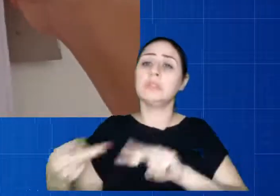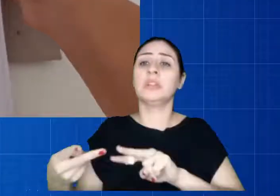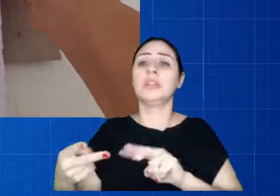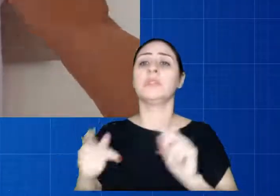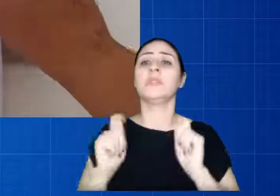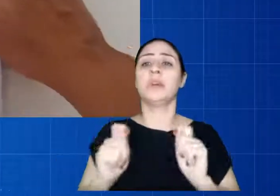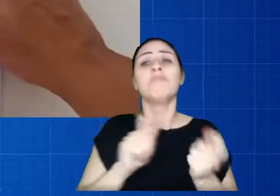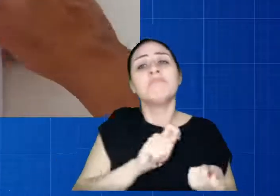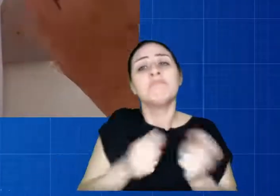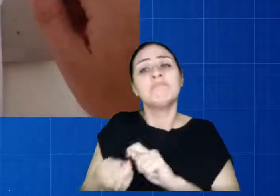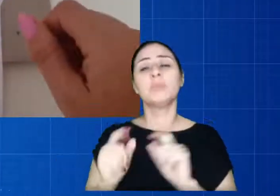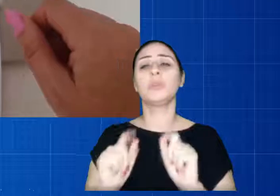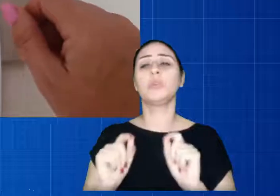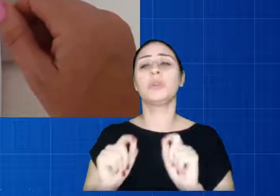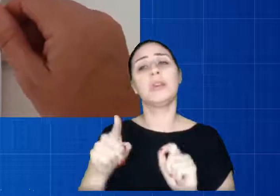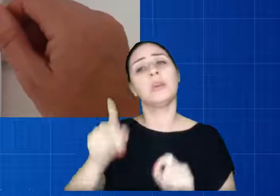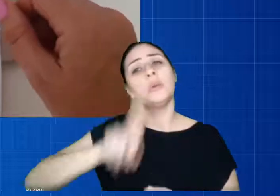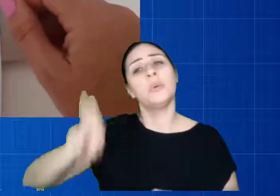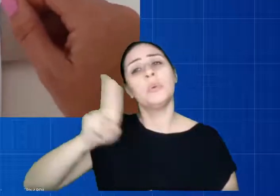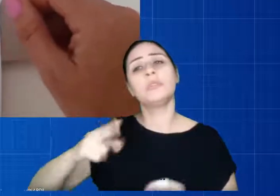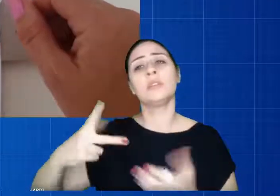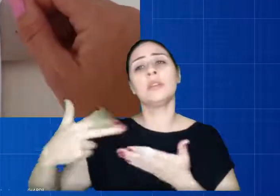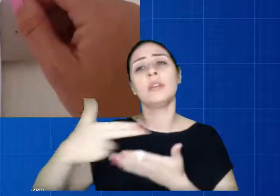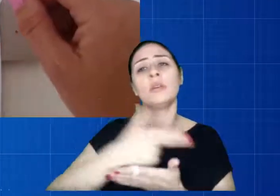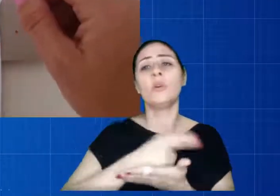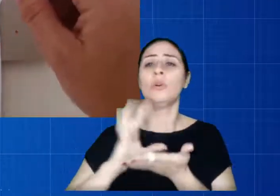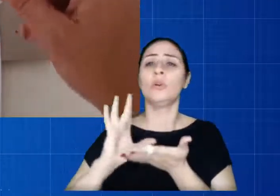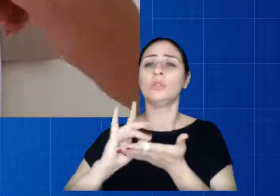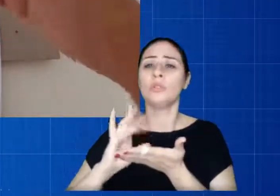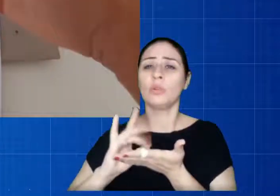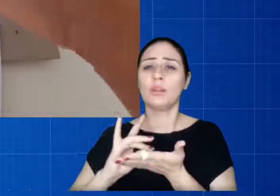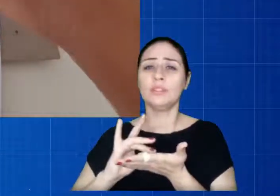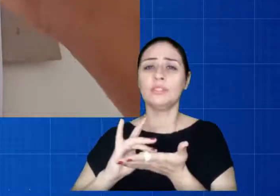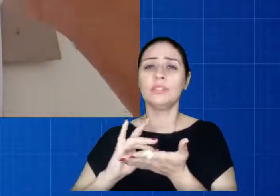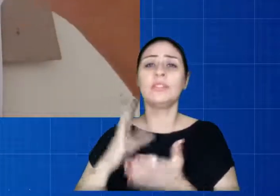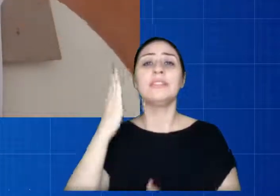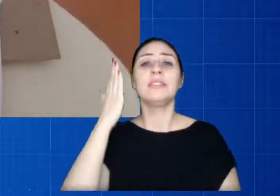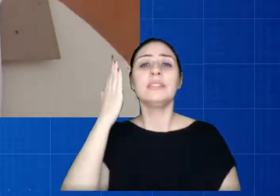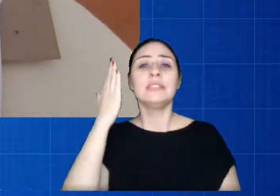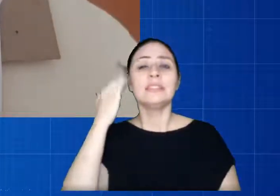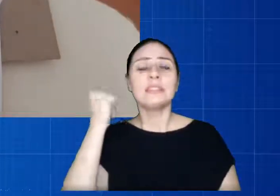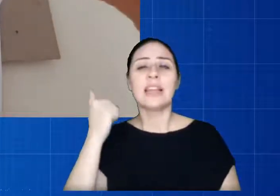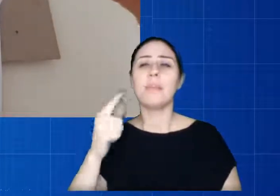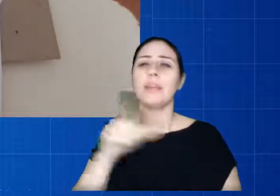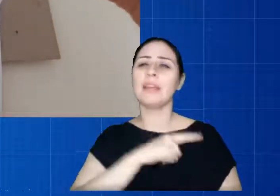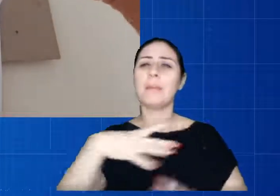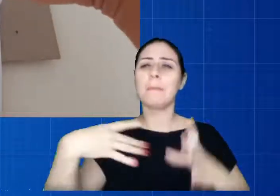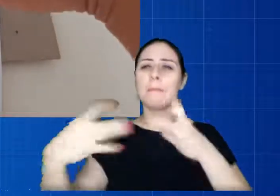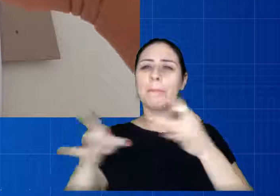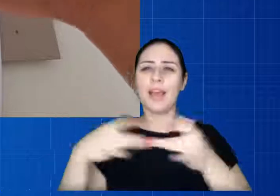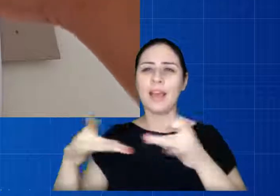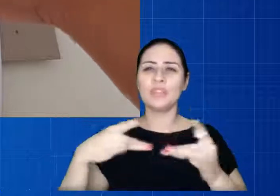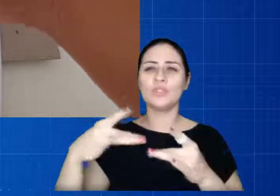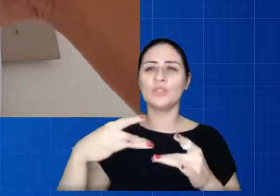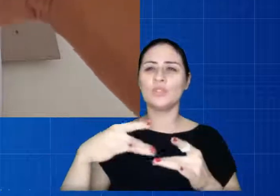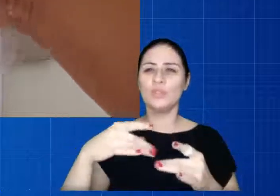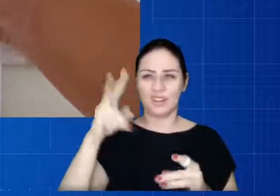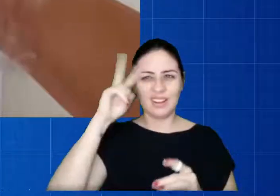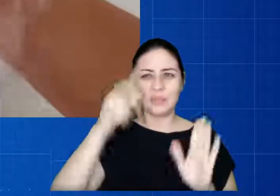em objetos para uso de recorte e colagem. Sabe aquele saquinho de recortes anteriores que a professora mostrou